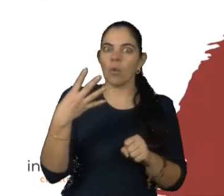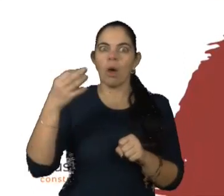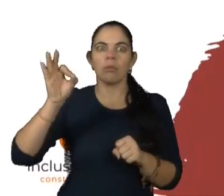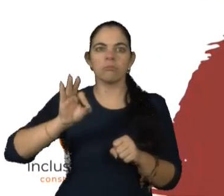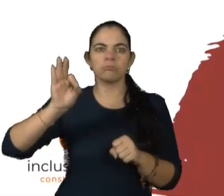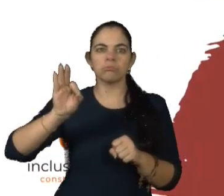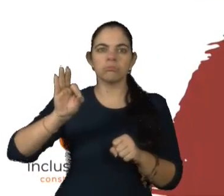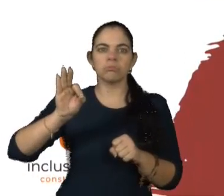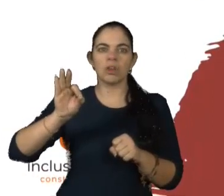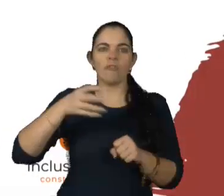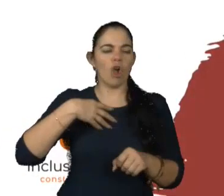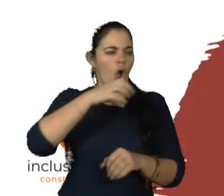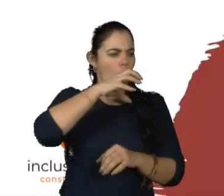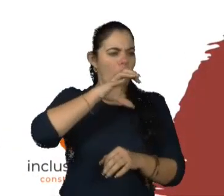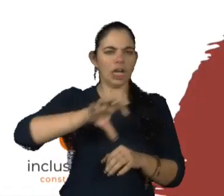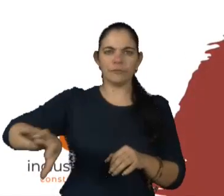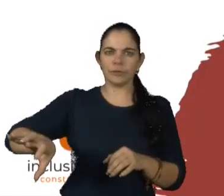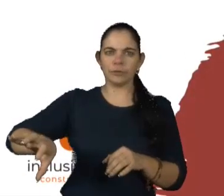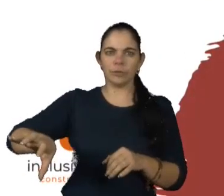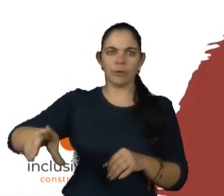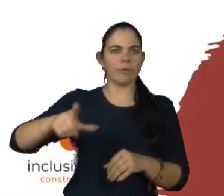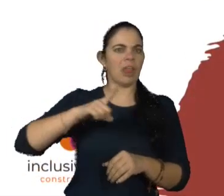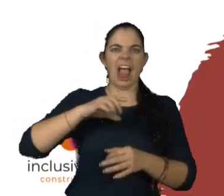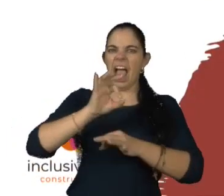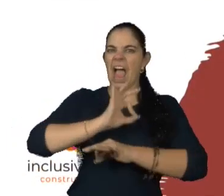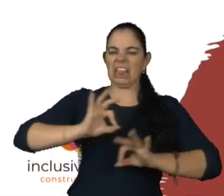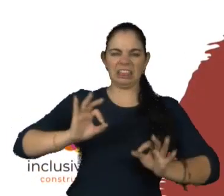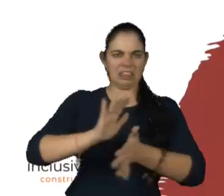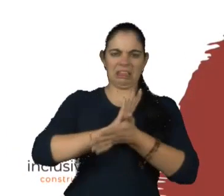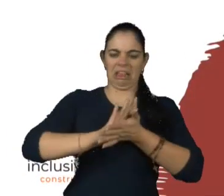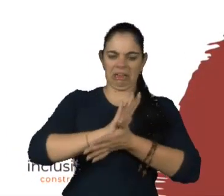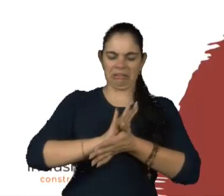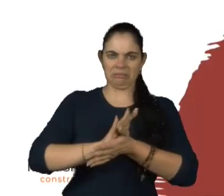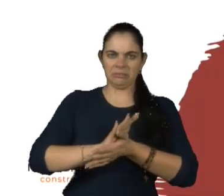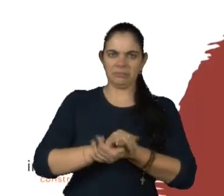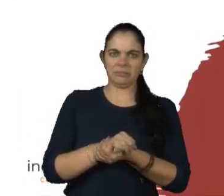34% falou que foi péssimo, sem nenhum preparo.